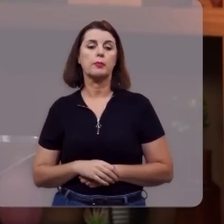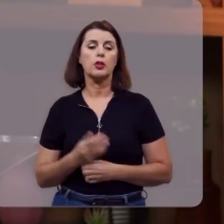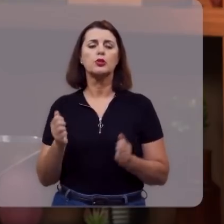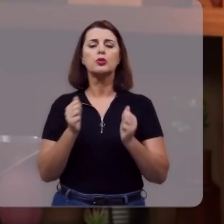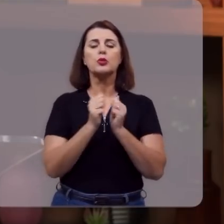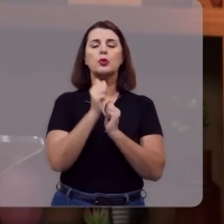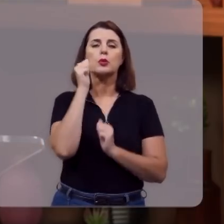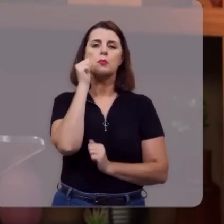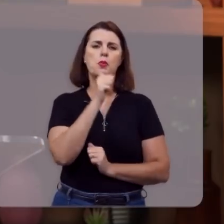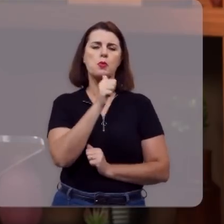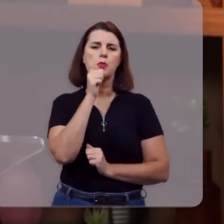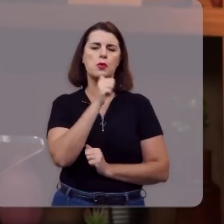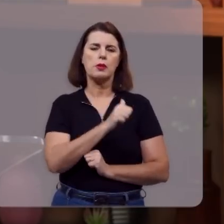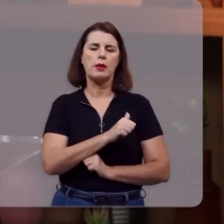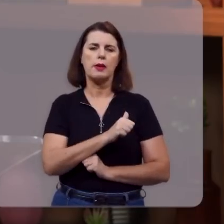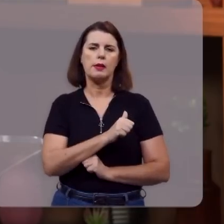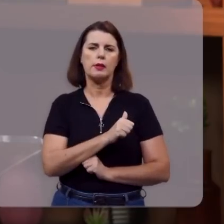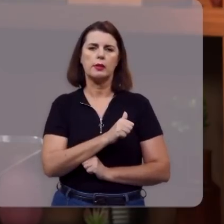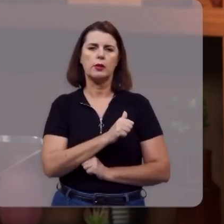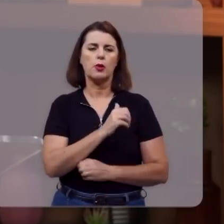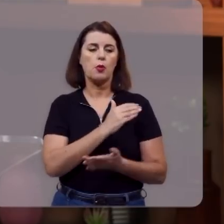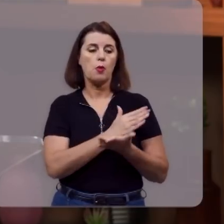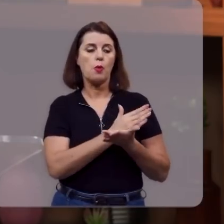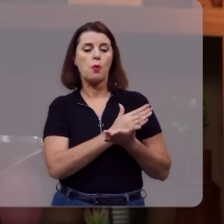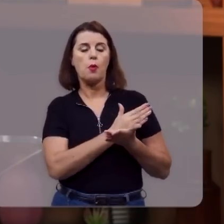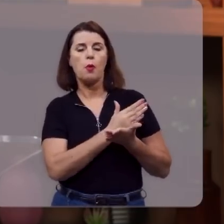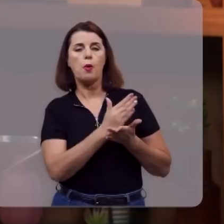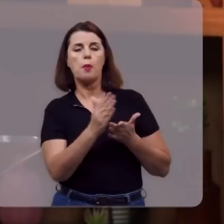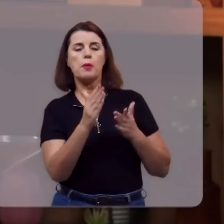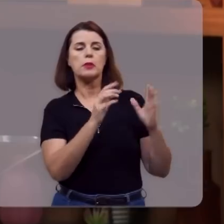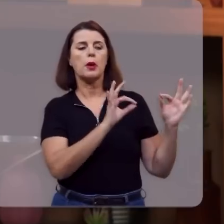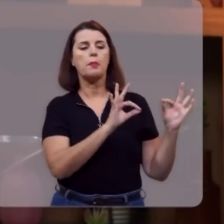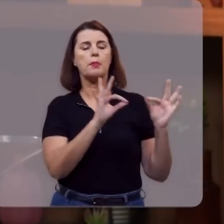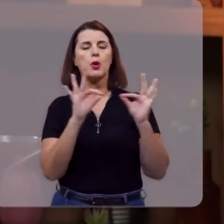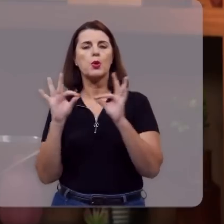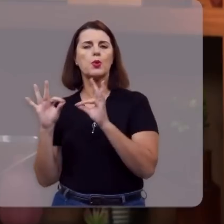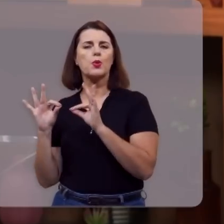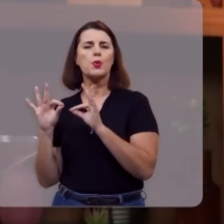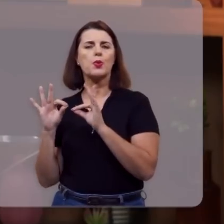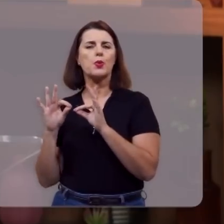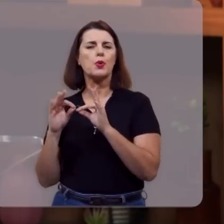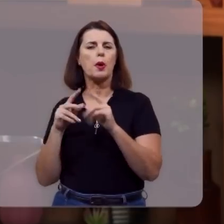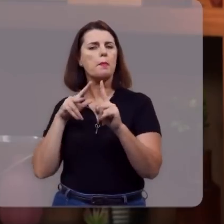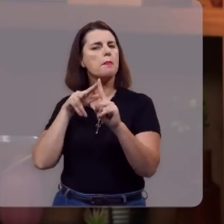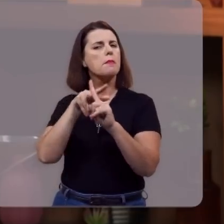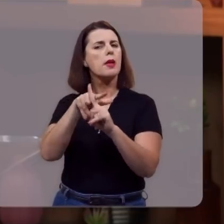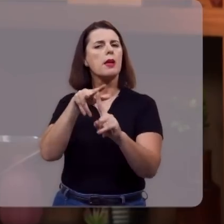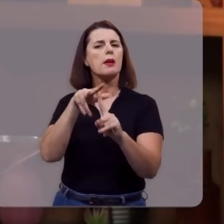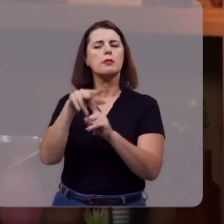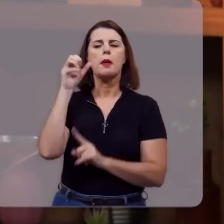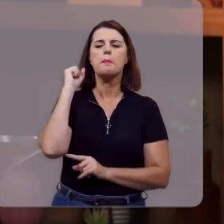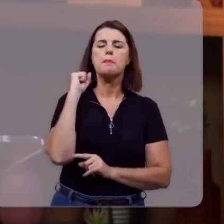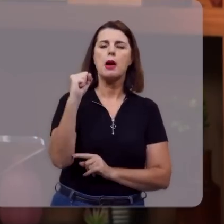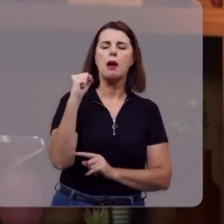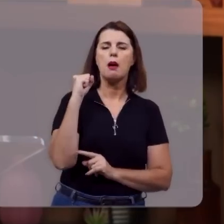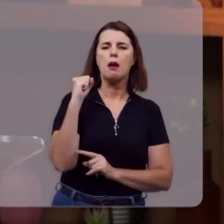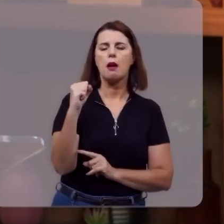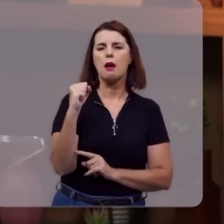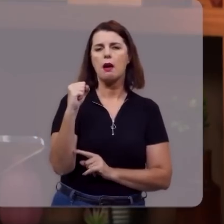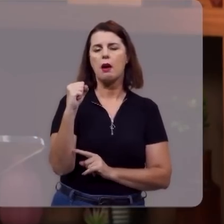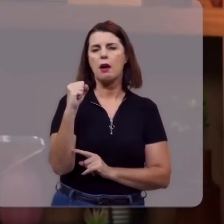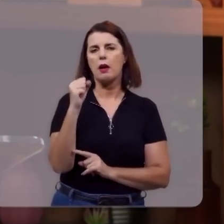sua mulher, Jezabel, começando um processo de perseguição